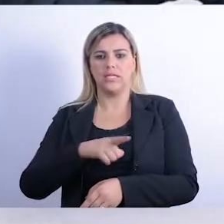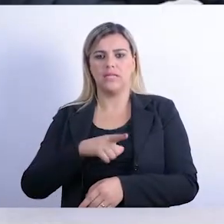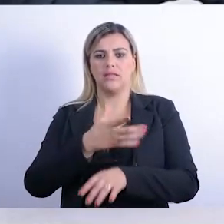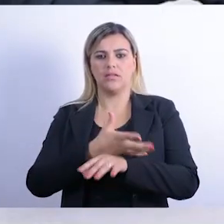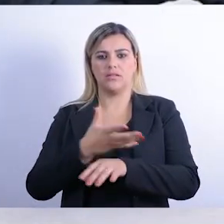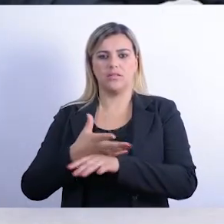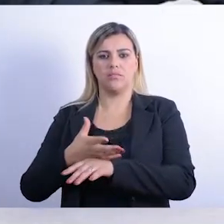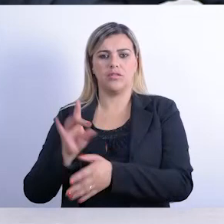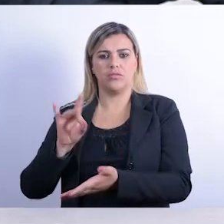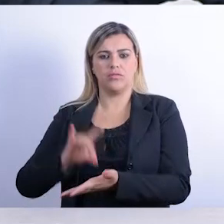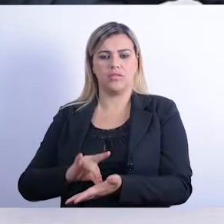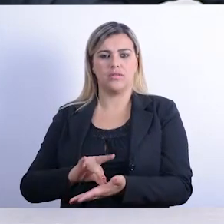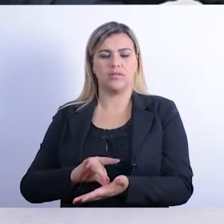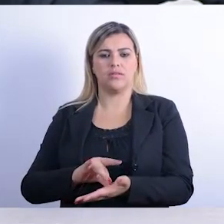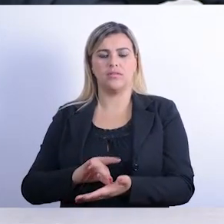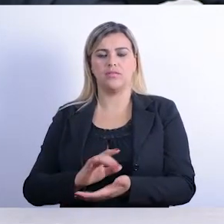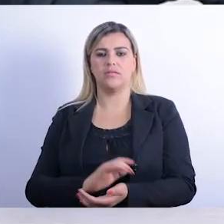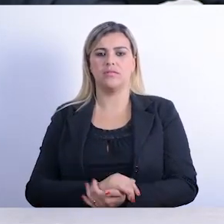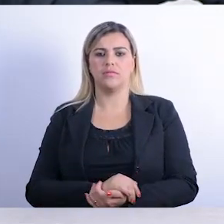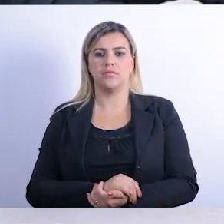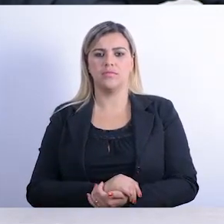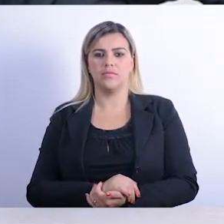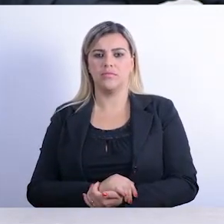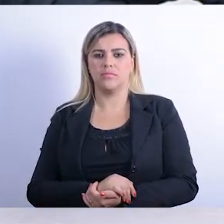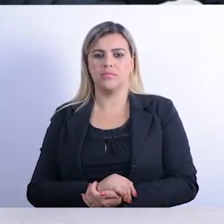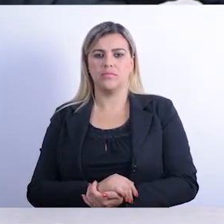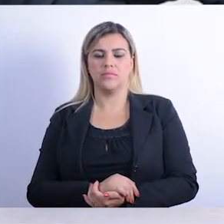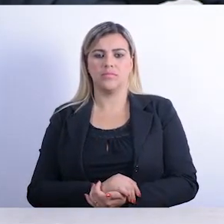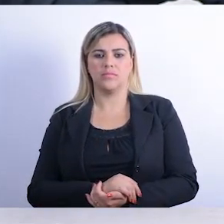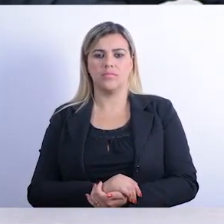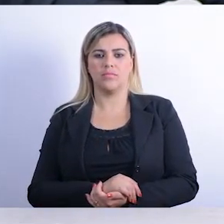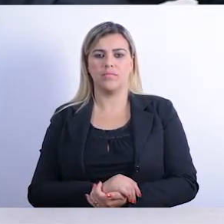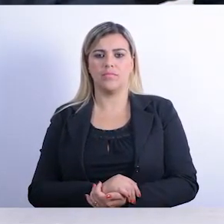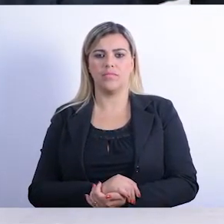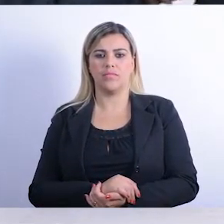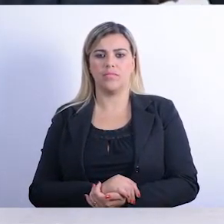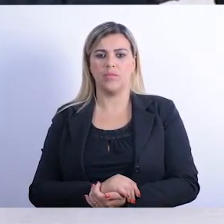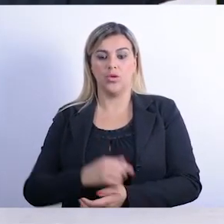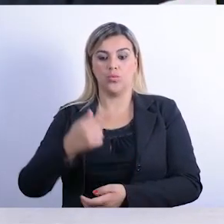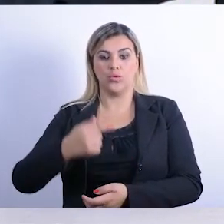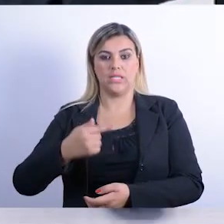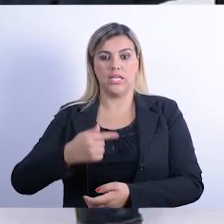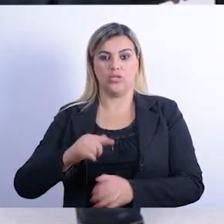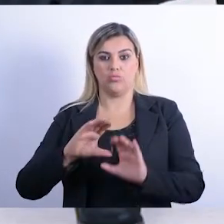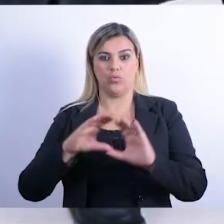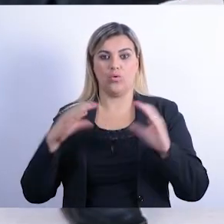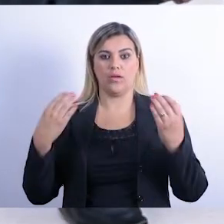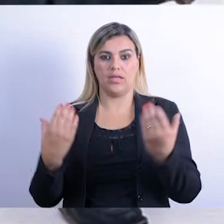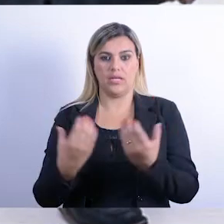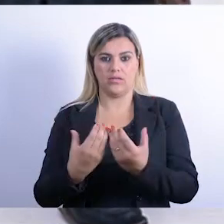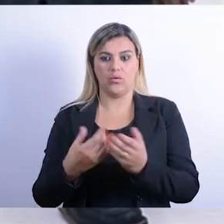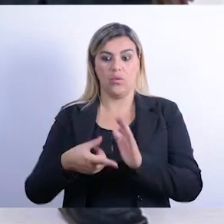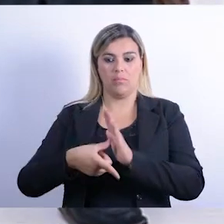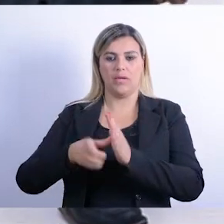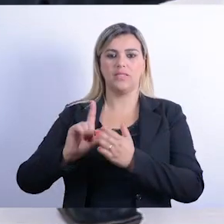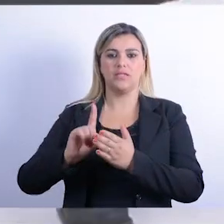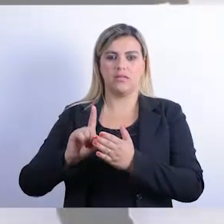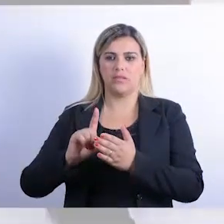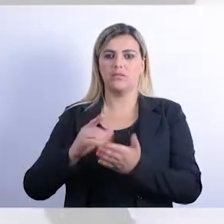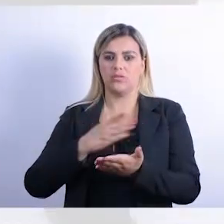do 7º Congresso. Mas isso começou antes. É mais um detalhe que está me vindo na cabeça aqui, porque pelo